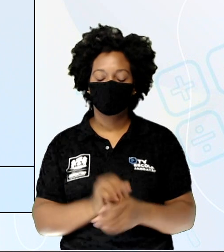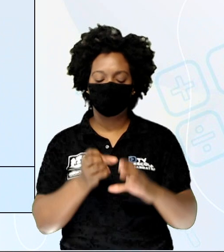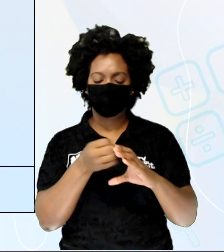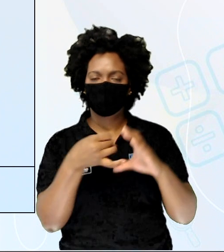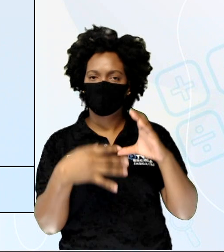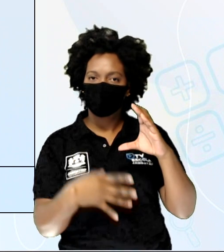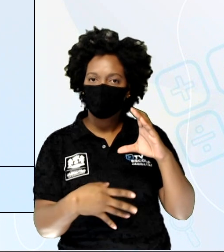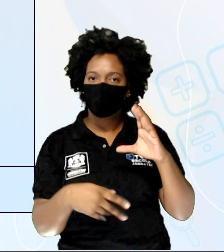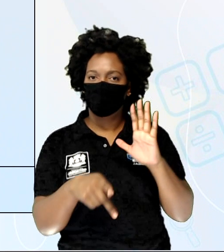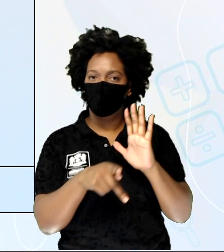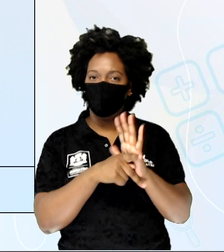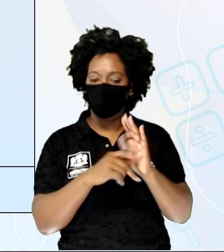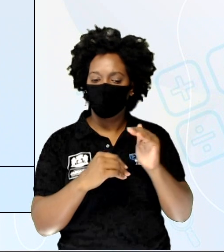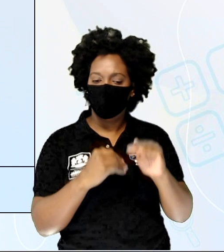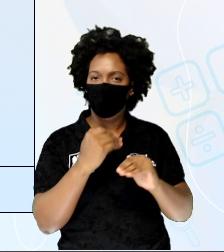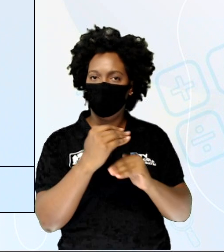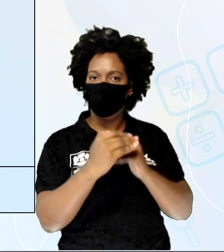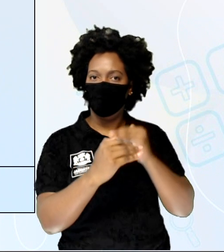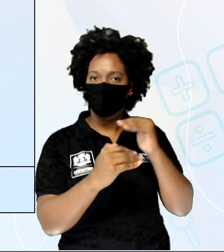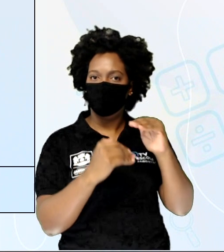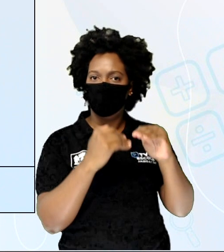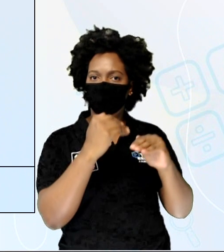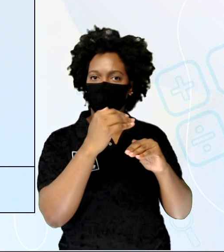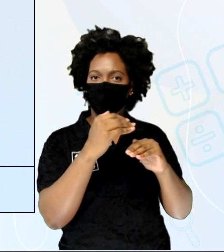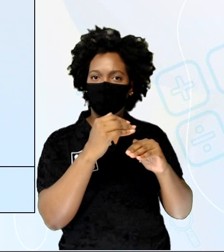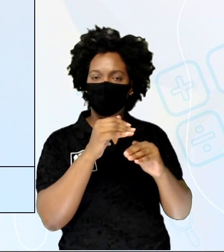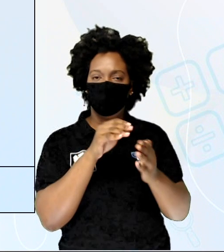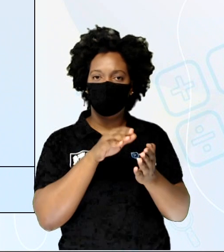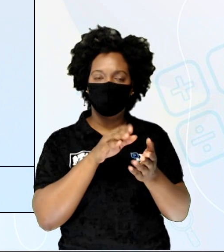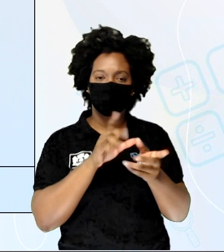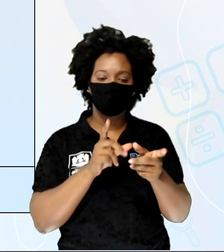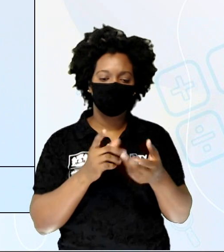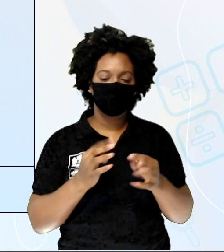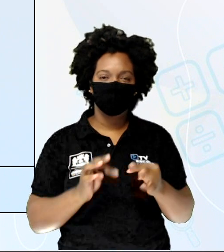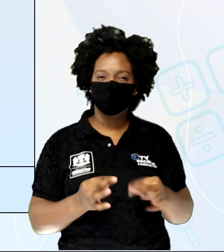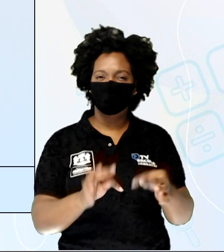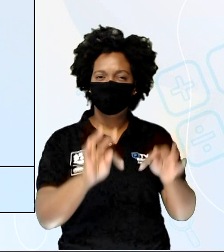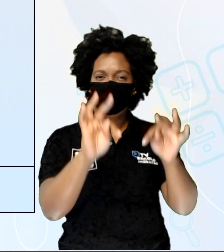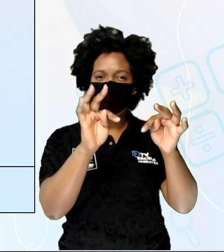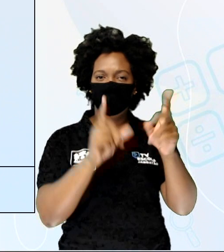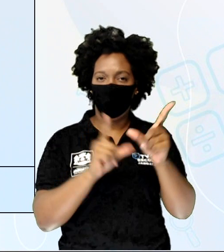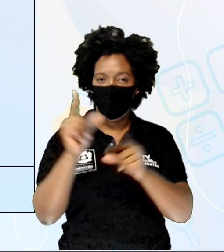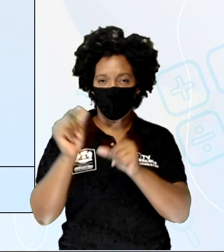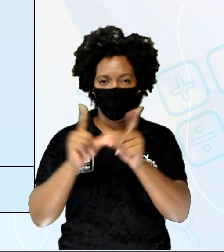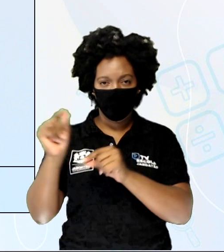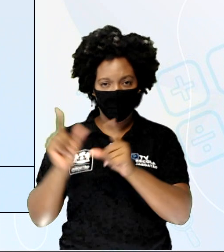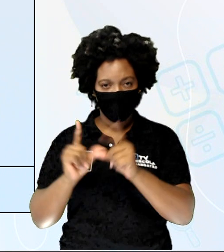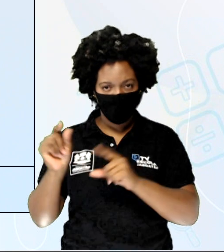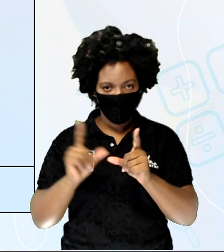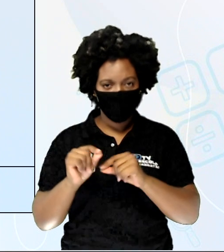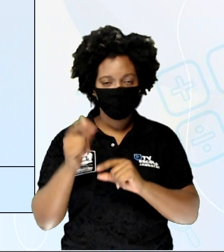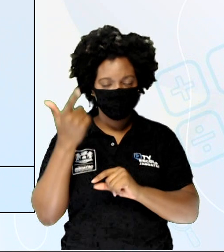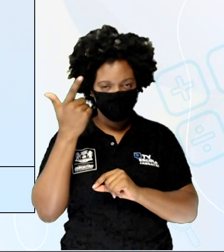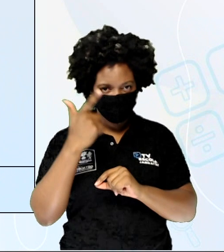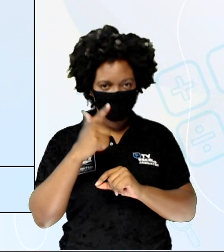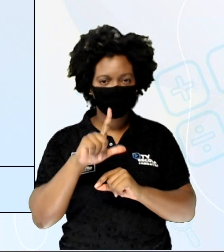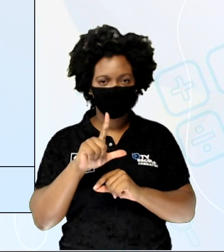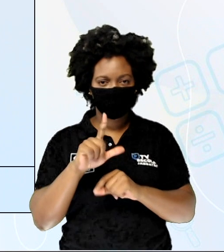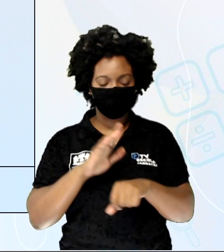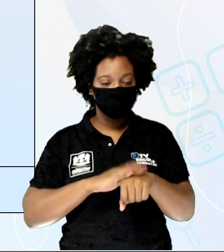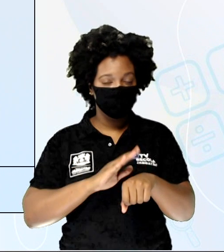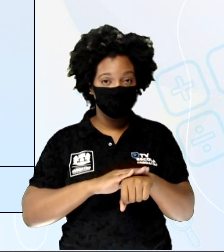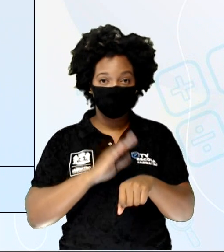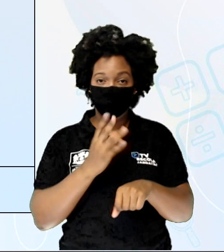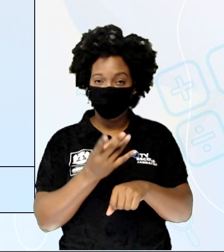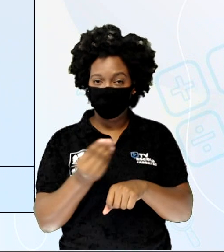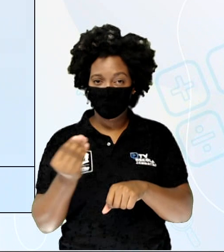Características do desenvolvimento. Exportadores de tecnologia, esses países eles exportam tecnologia, né? Os países